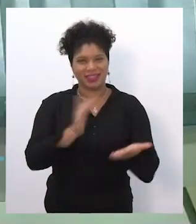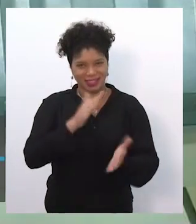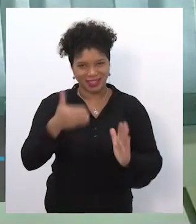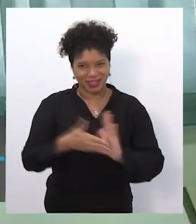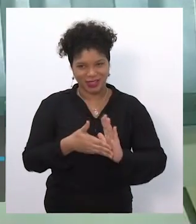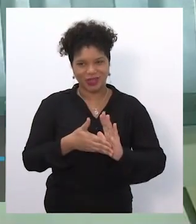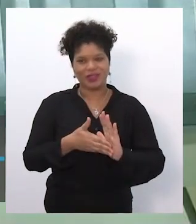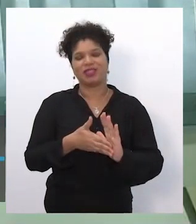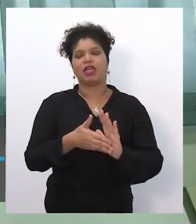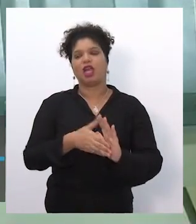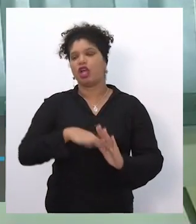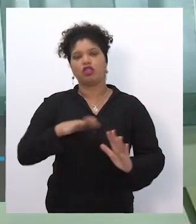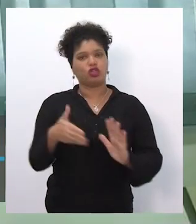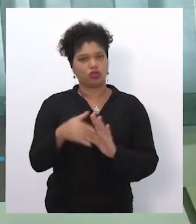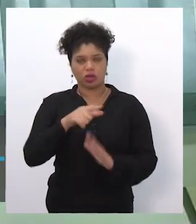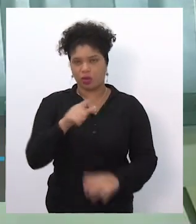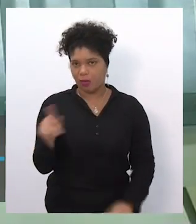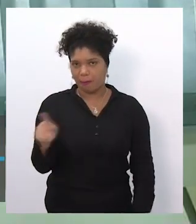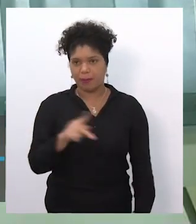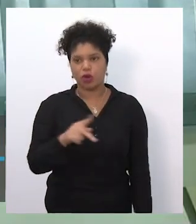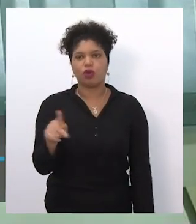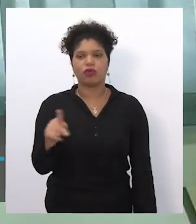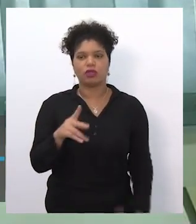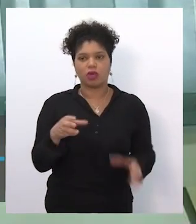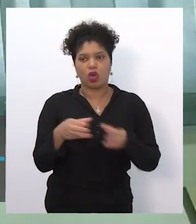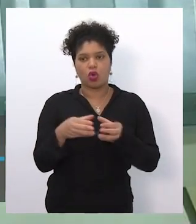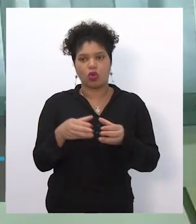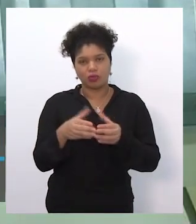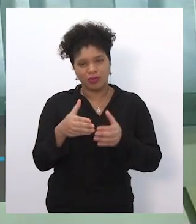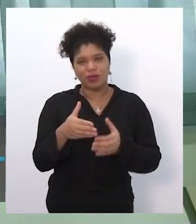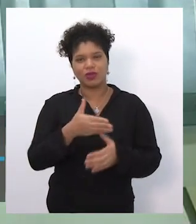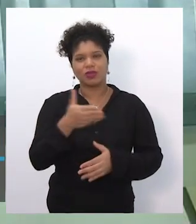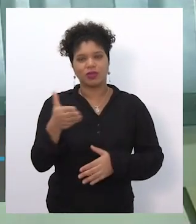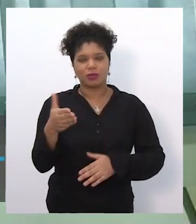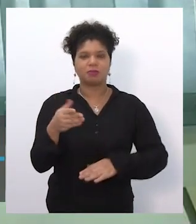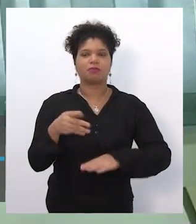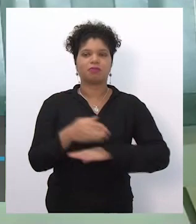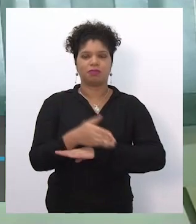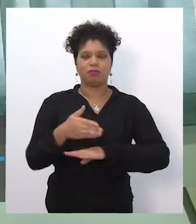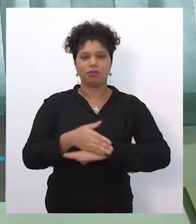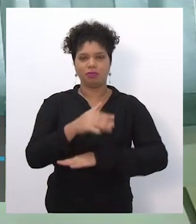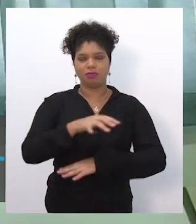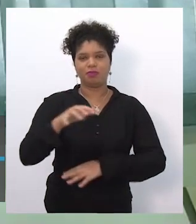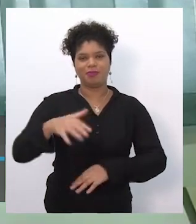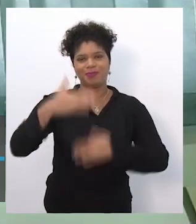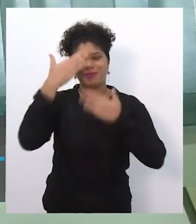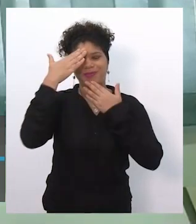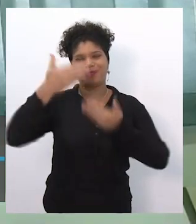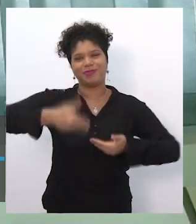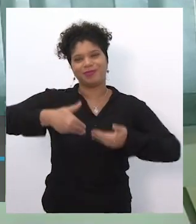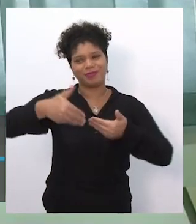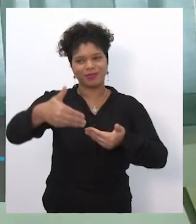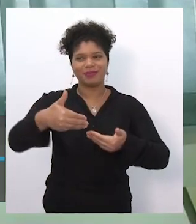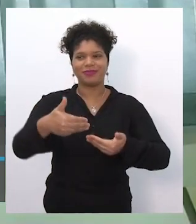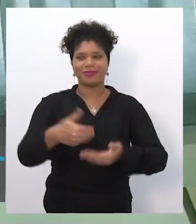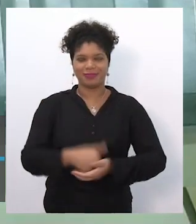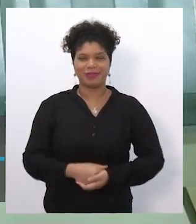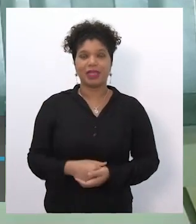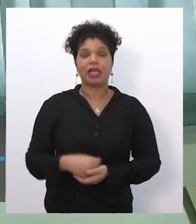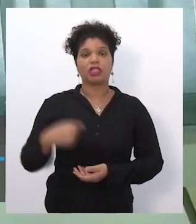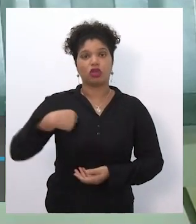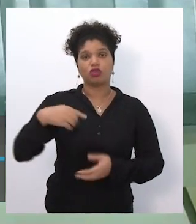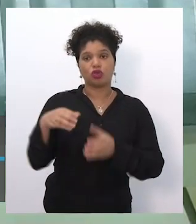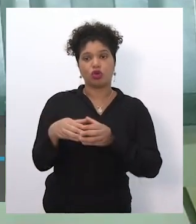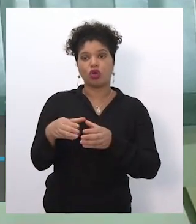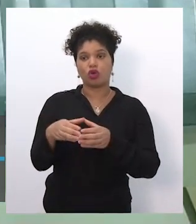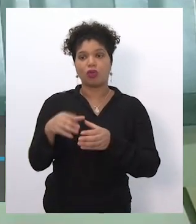Boa tarde a toda a rede, toda a equipe que está participando. Também agradeço o convite desde já, tá? Estou como diretor